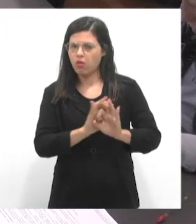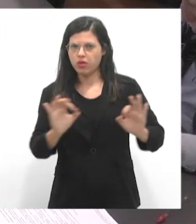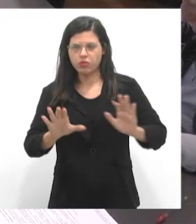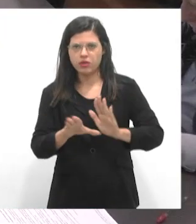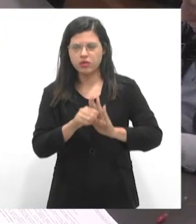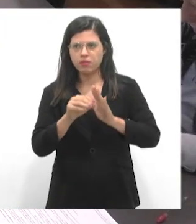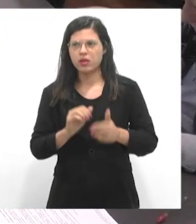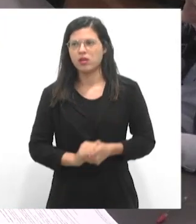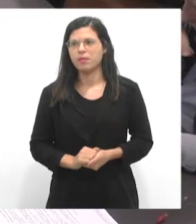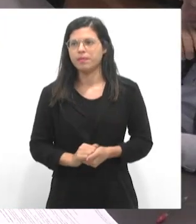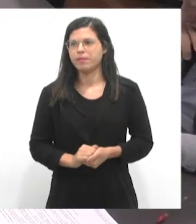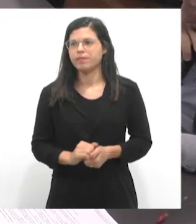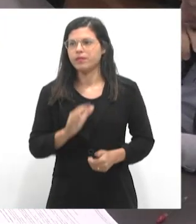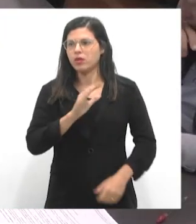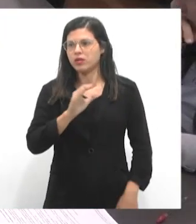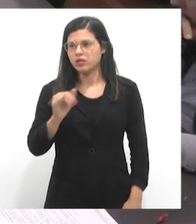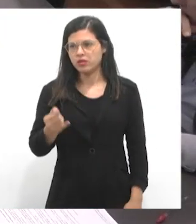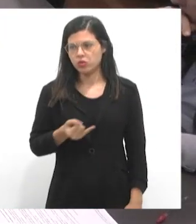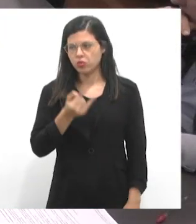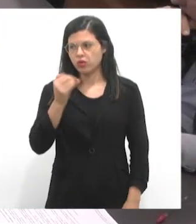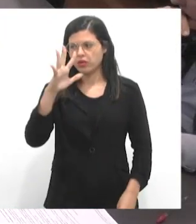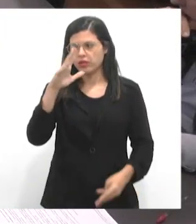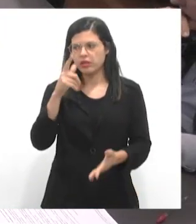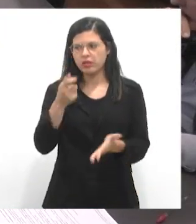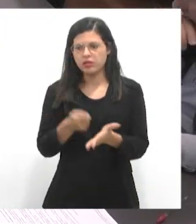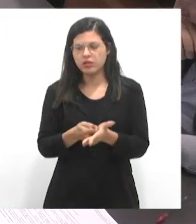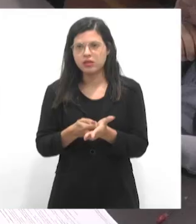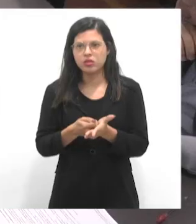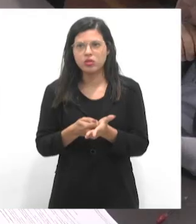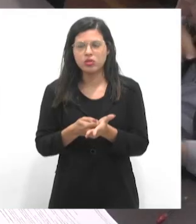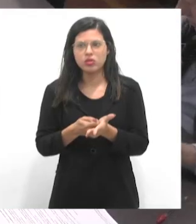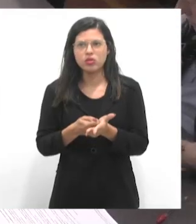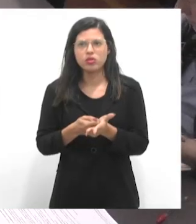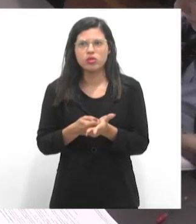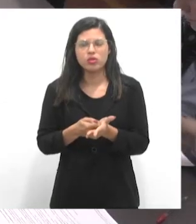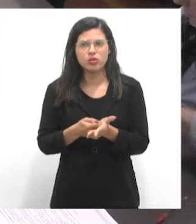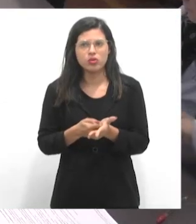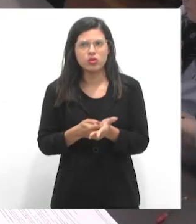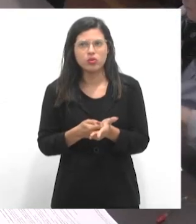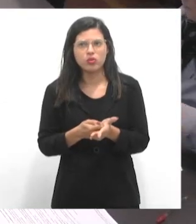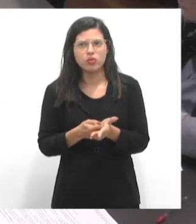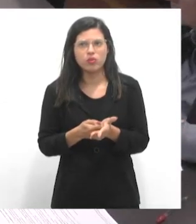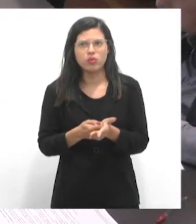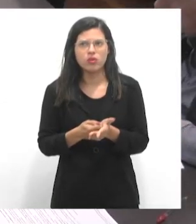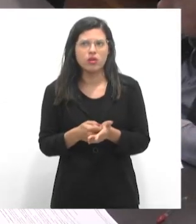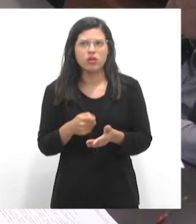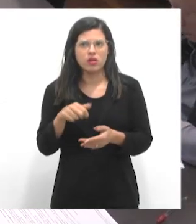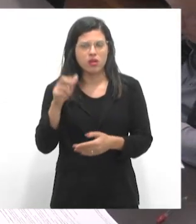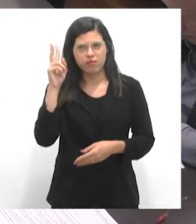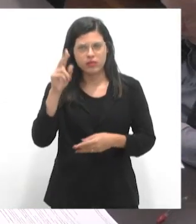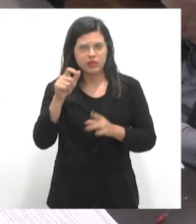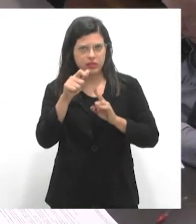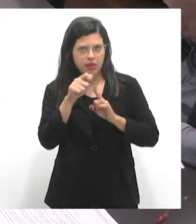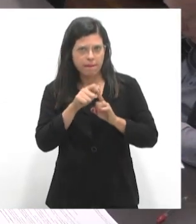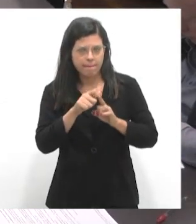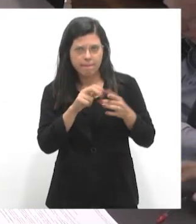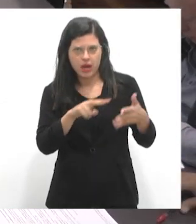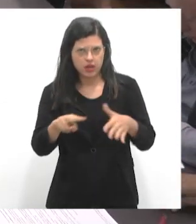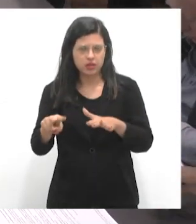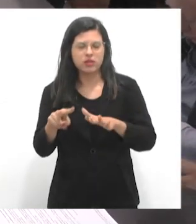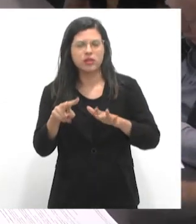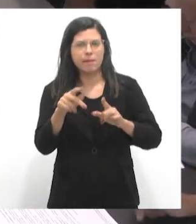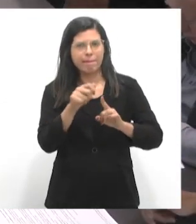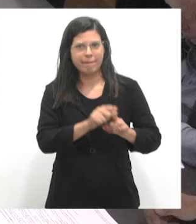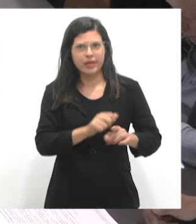aqui decidiu que não temos mais semana, mês e ano. Perfeito. Porque senão não